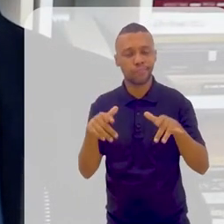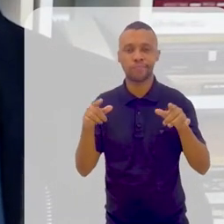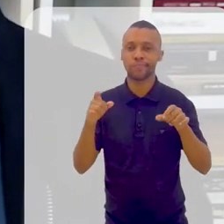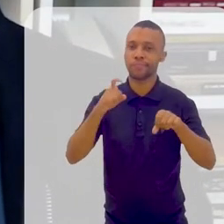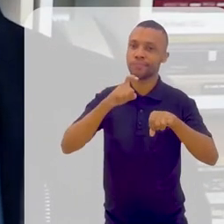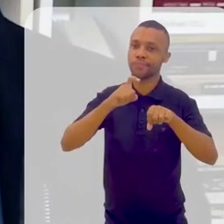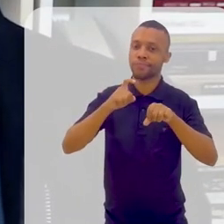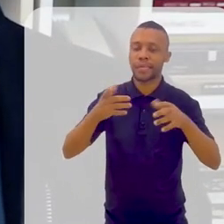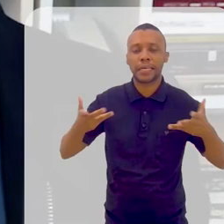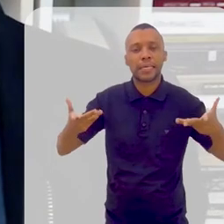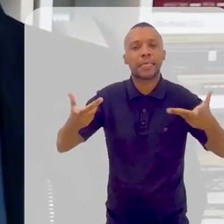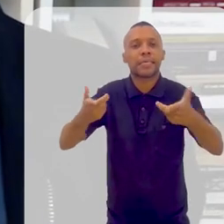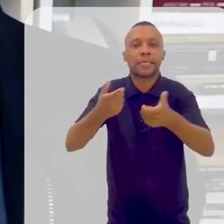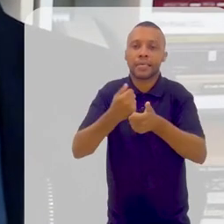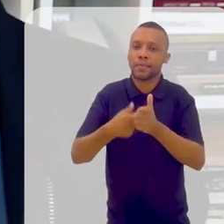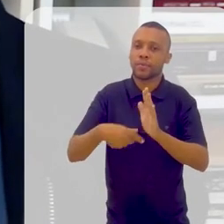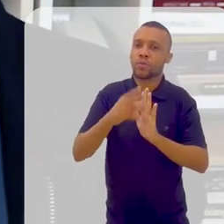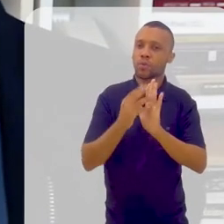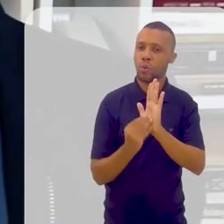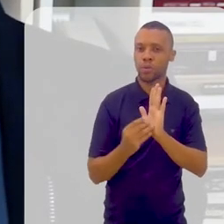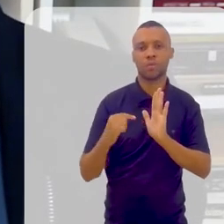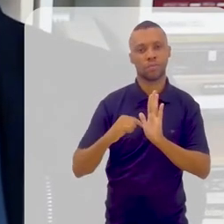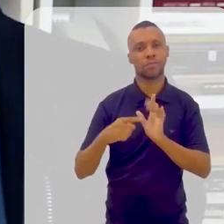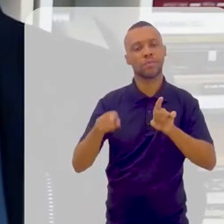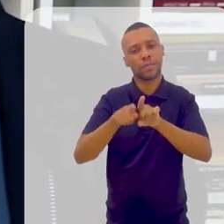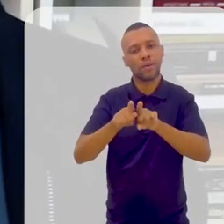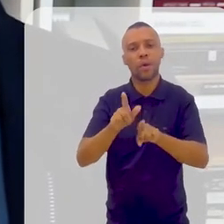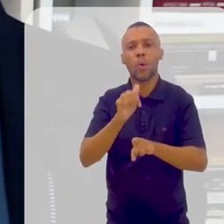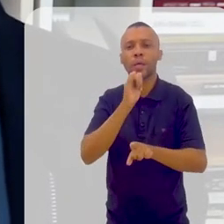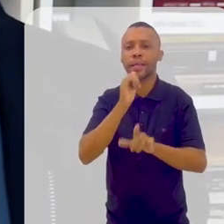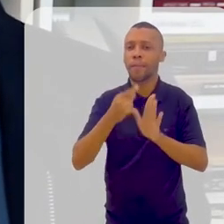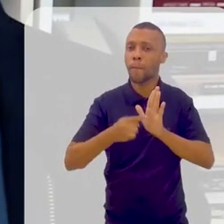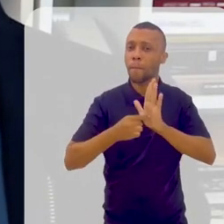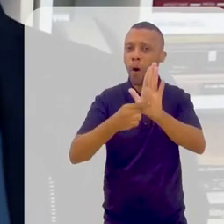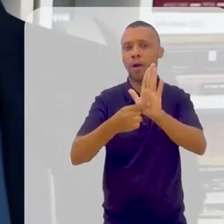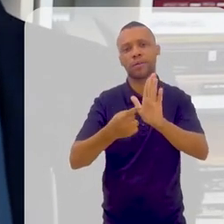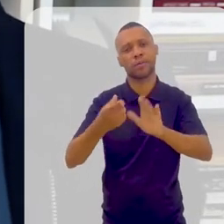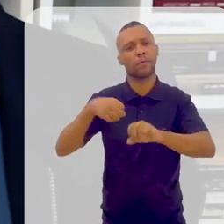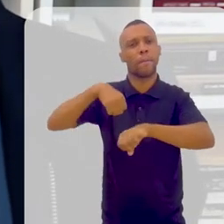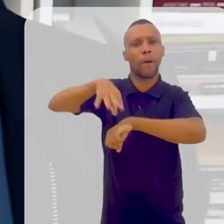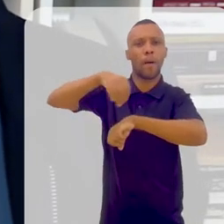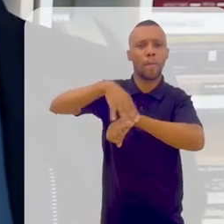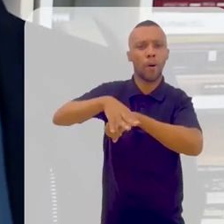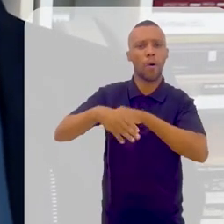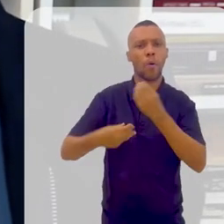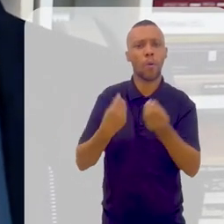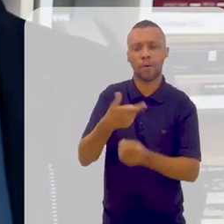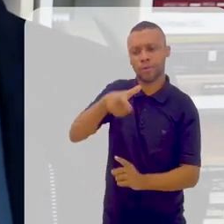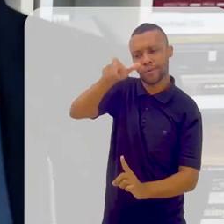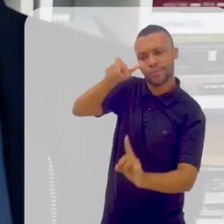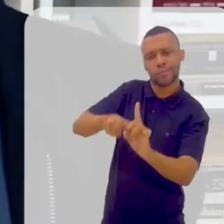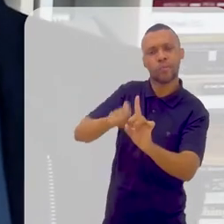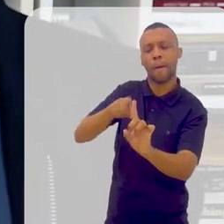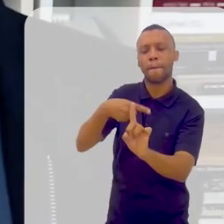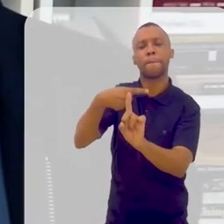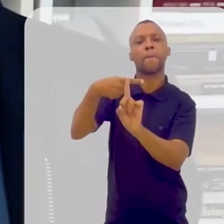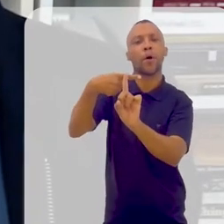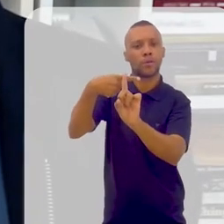riquíssima em conteúdo e o exemplo que você passa, não apenas a sua trajetória, a sua maneira de ser, a